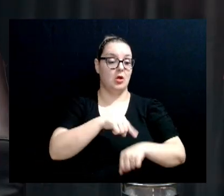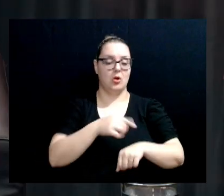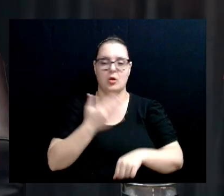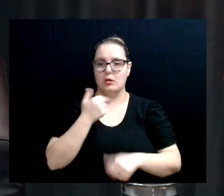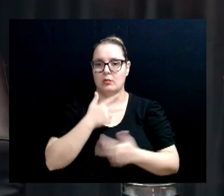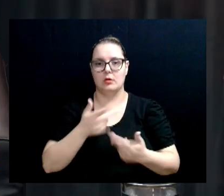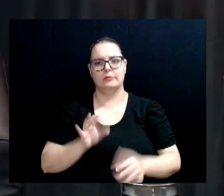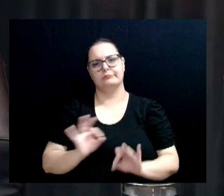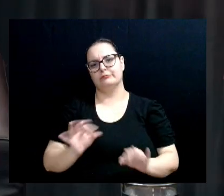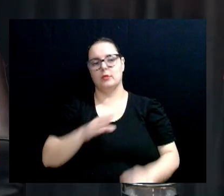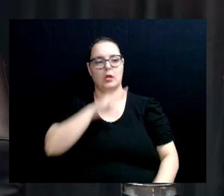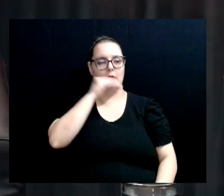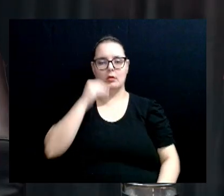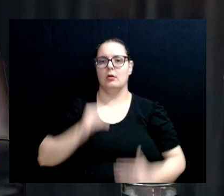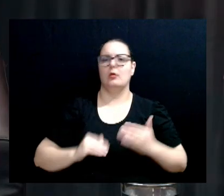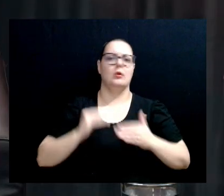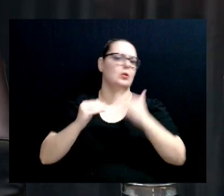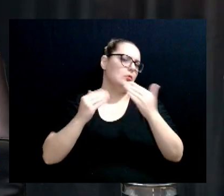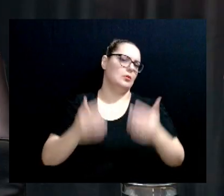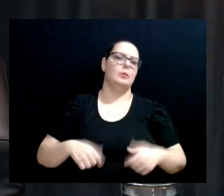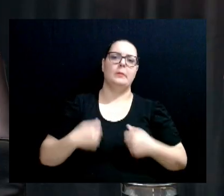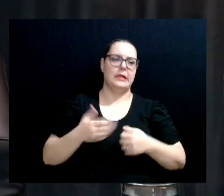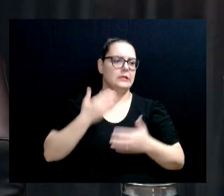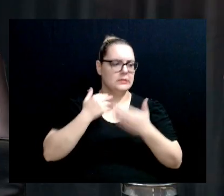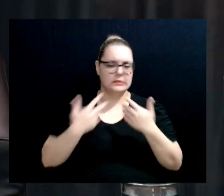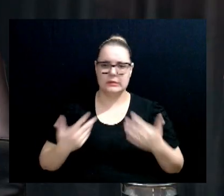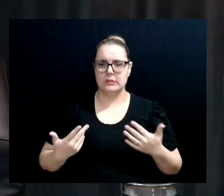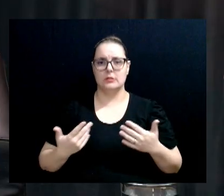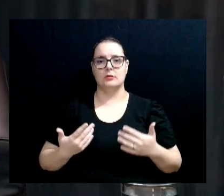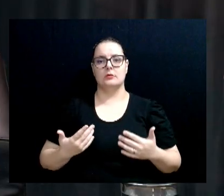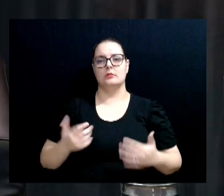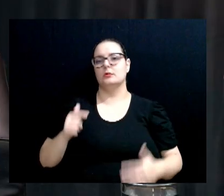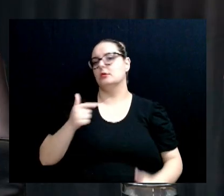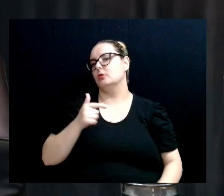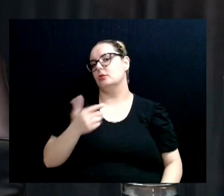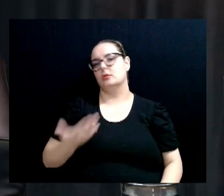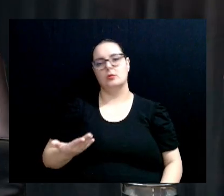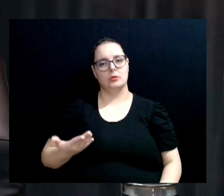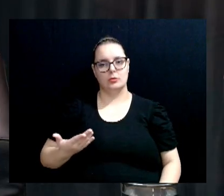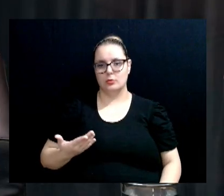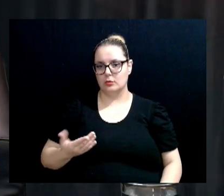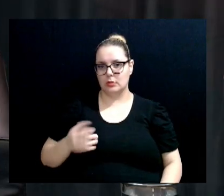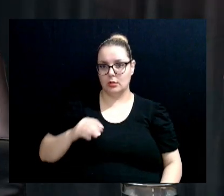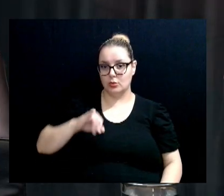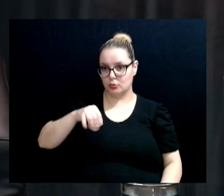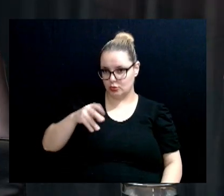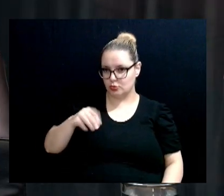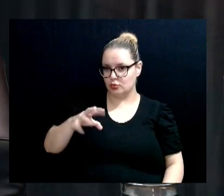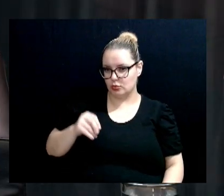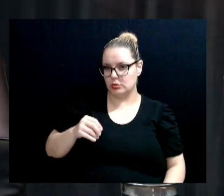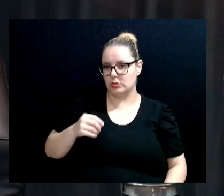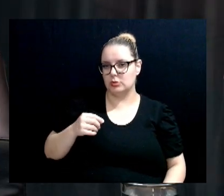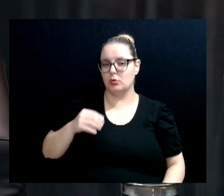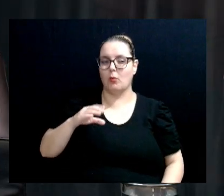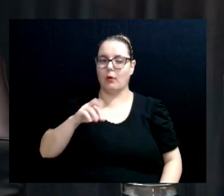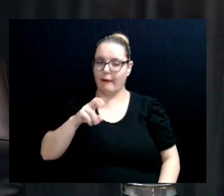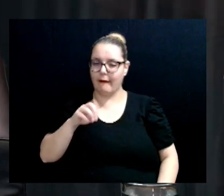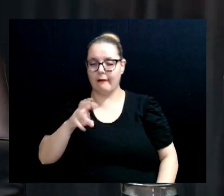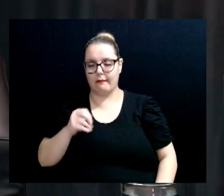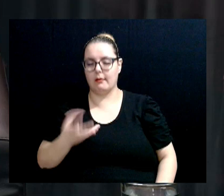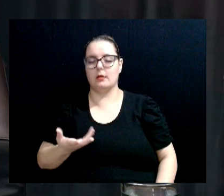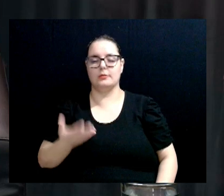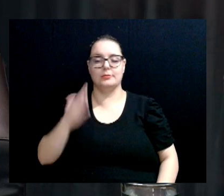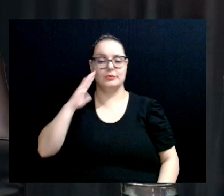em pleno desenvolvimento físico, não existe esse juízo crítico, digamos assim. Então se torna muito mais agravante. Se